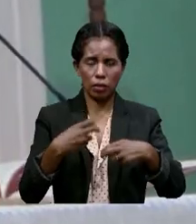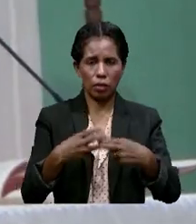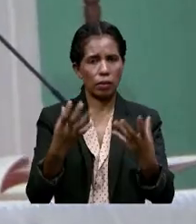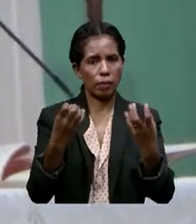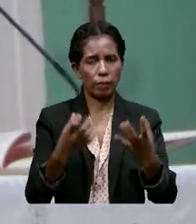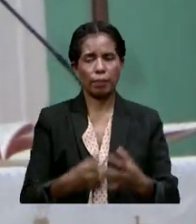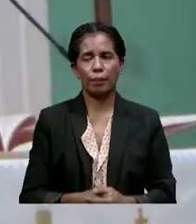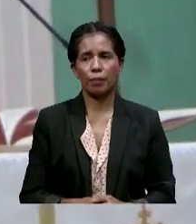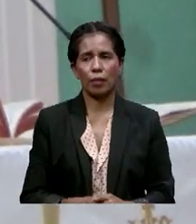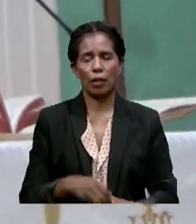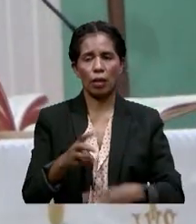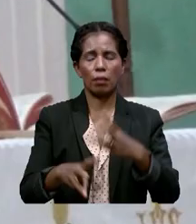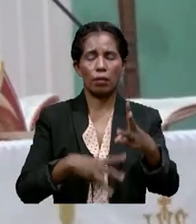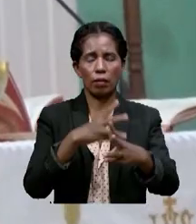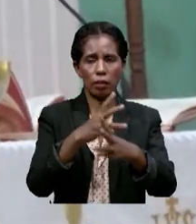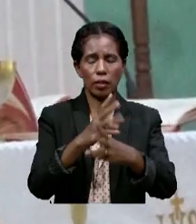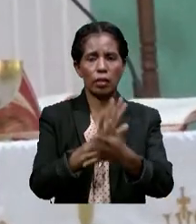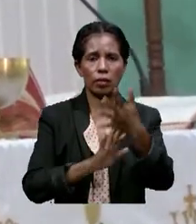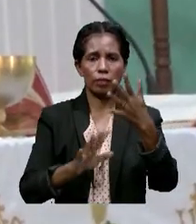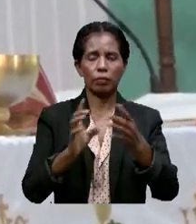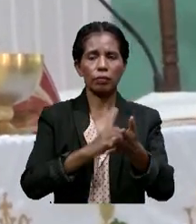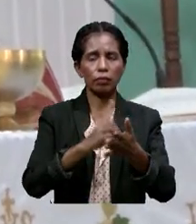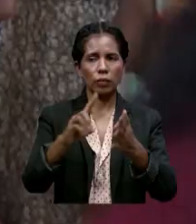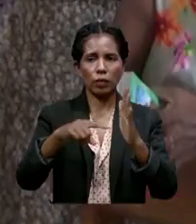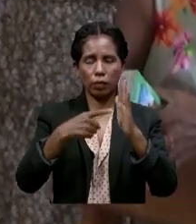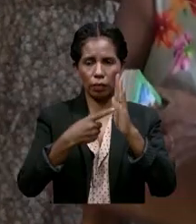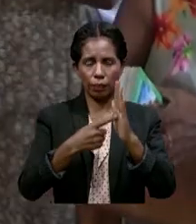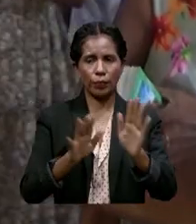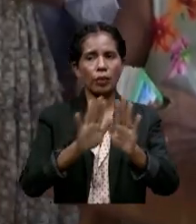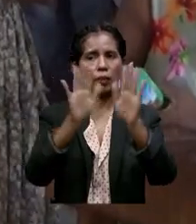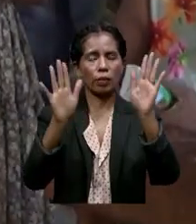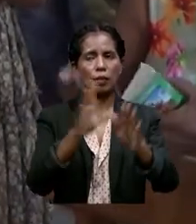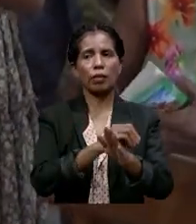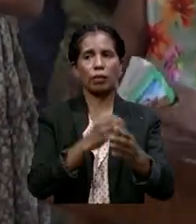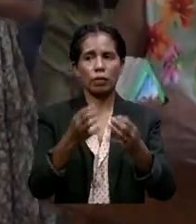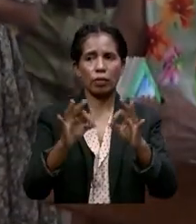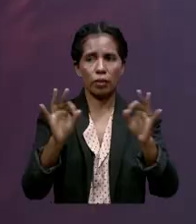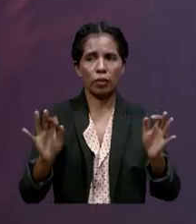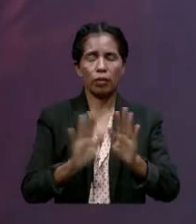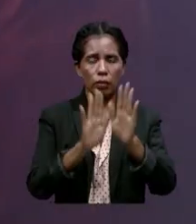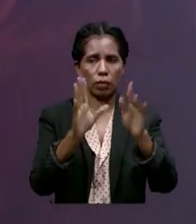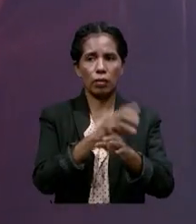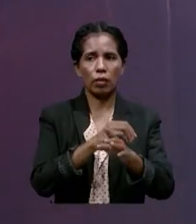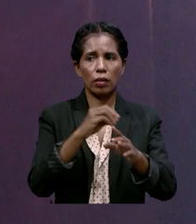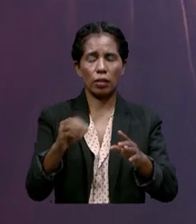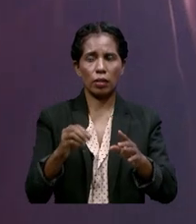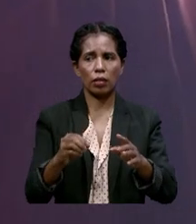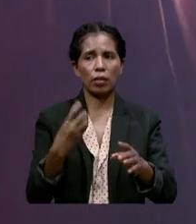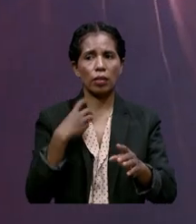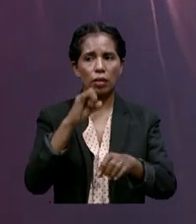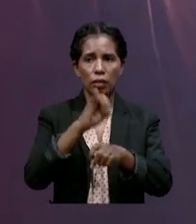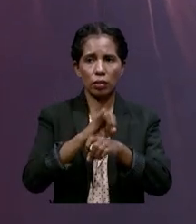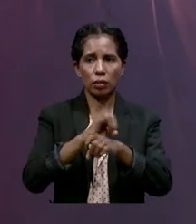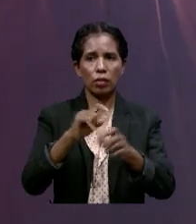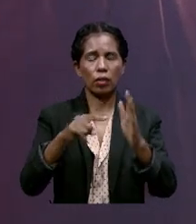Serane Católica e Mundo celebra a período Semana Santa, a Rússia e Domingo Ramos, no termina e a Domingo Ressurreição, nebe Igreja